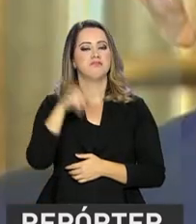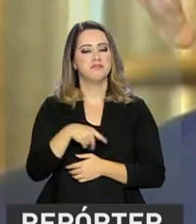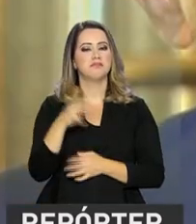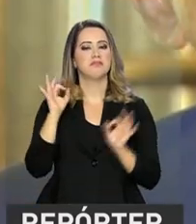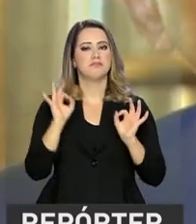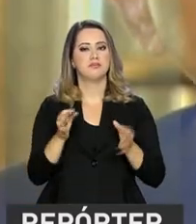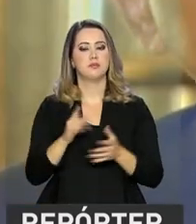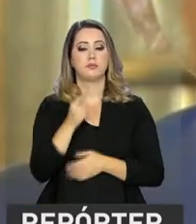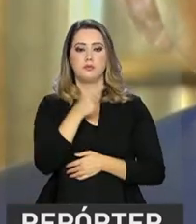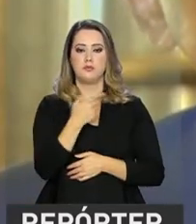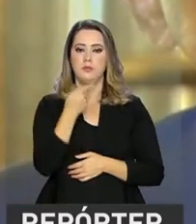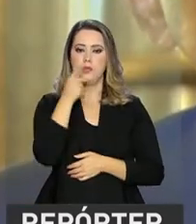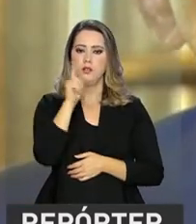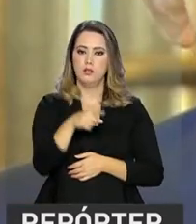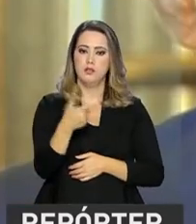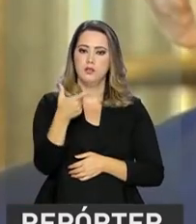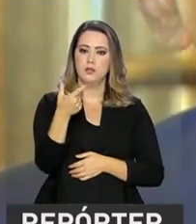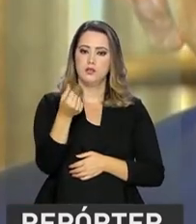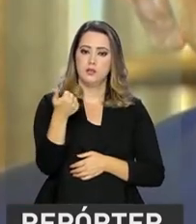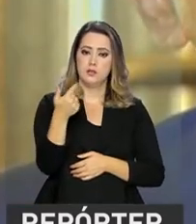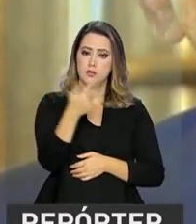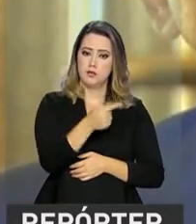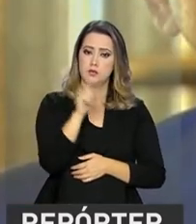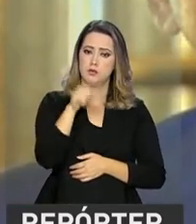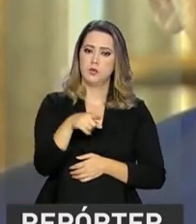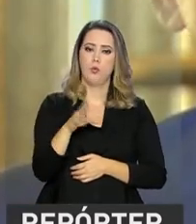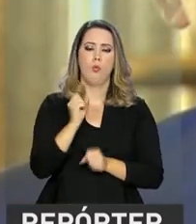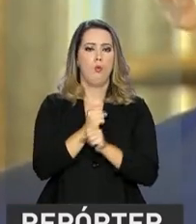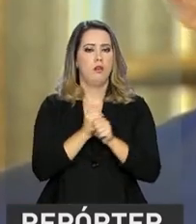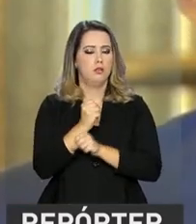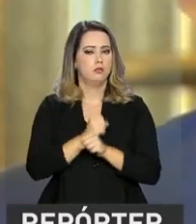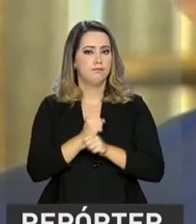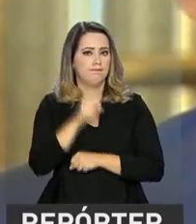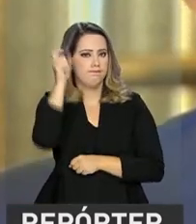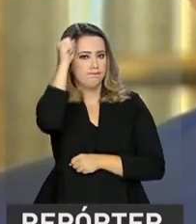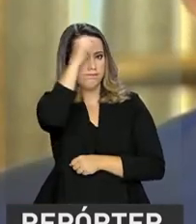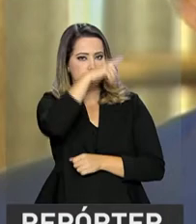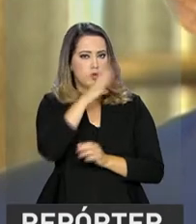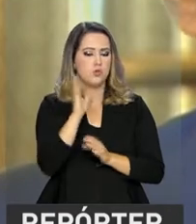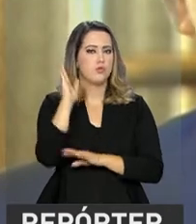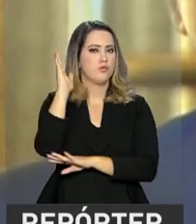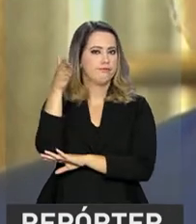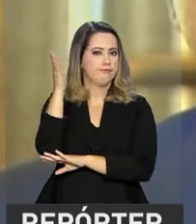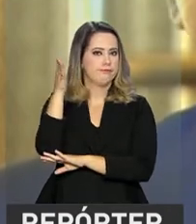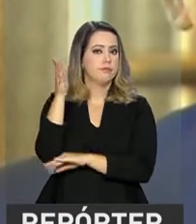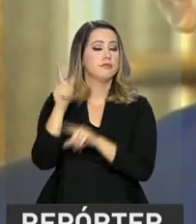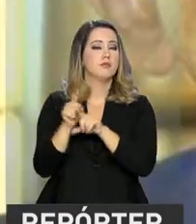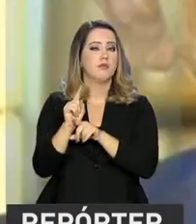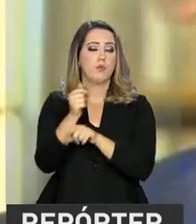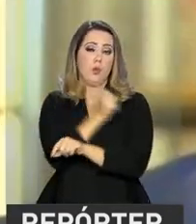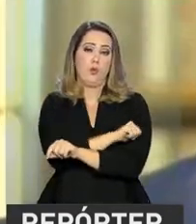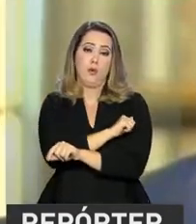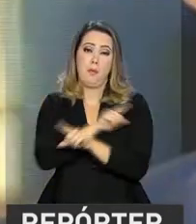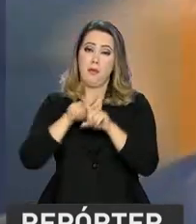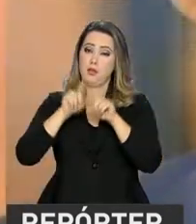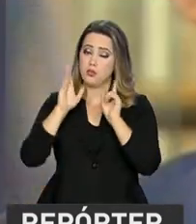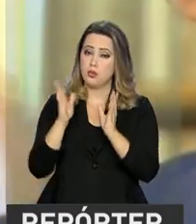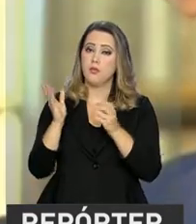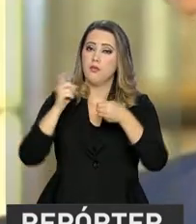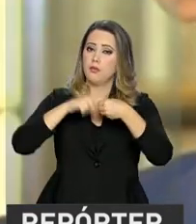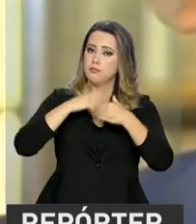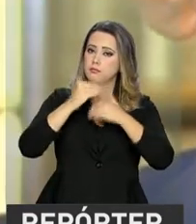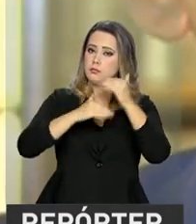lindos. Segundo o gerente, 2017 foi um ano difícil para o setor hoteleiro no Rio, mas já começa a reagir. Ele conta que